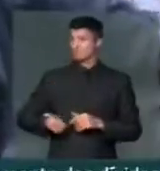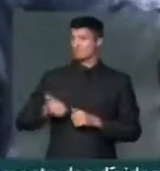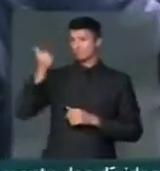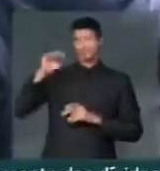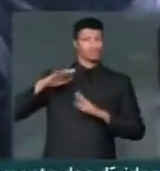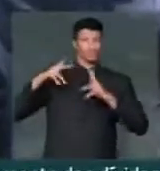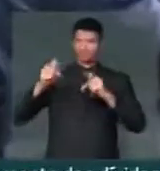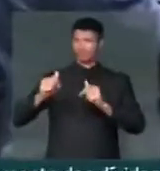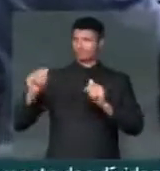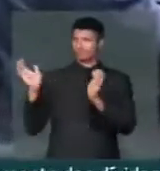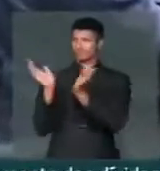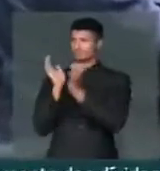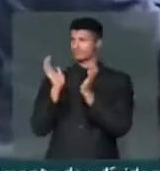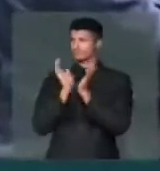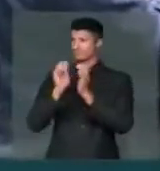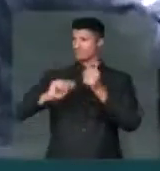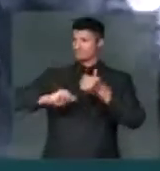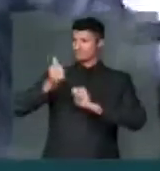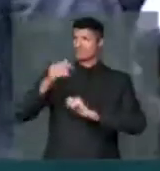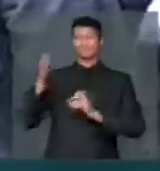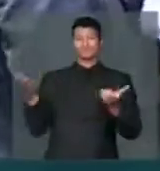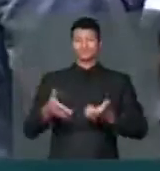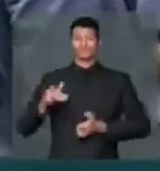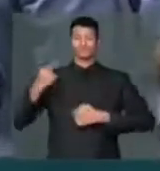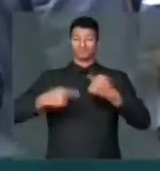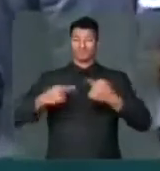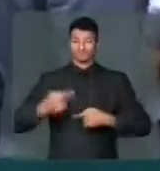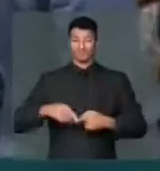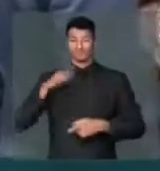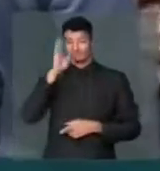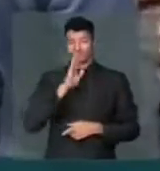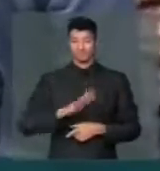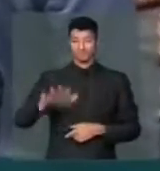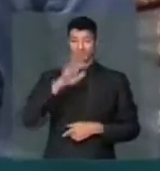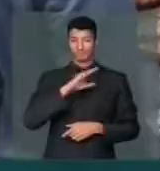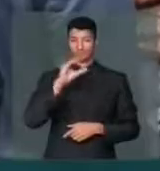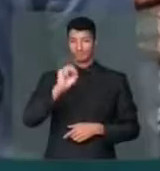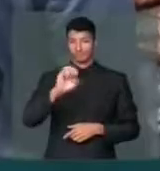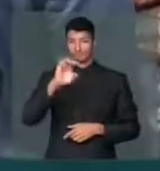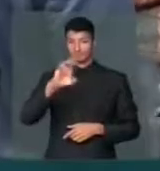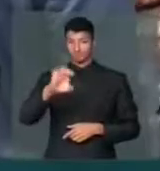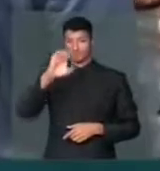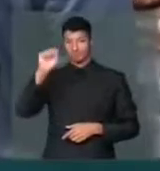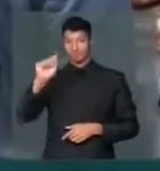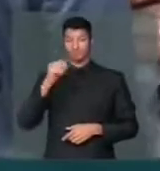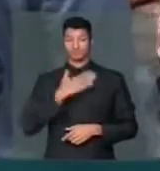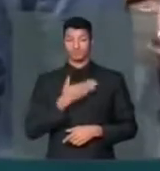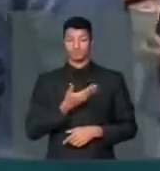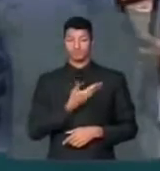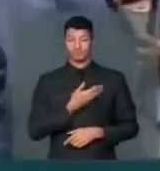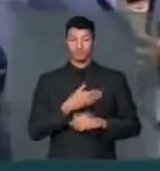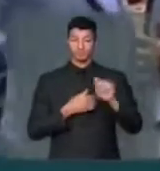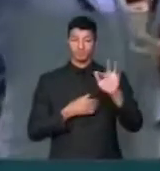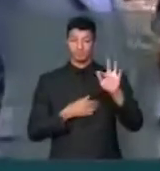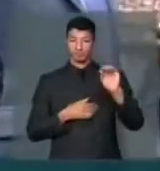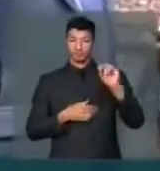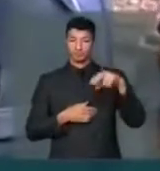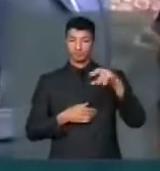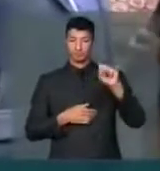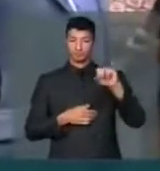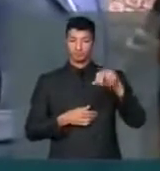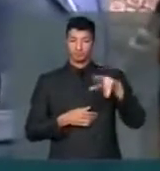quase todos os times que hoje disputam o Campeonato Brasileiro, a Série A, e o meu prezado amigo